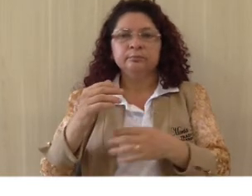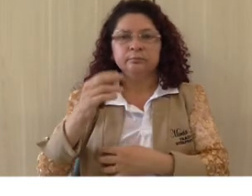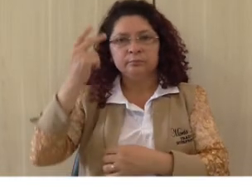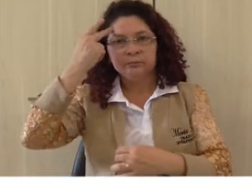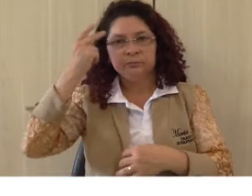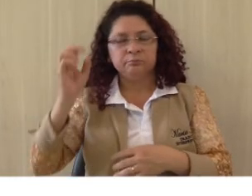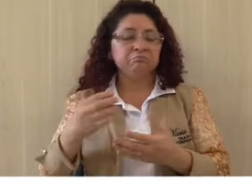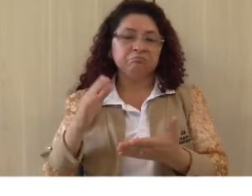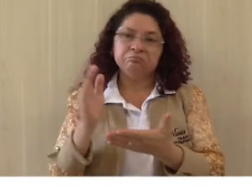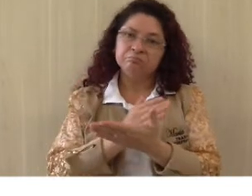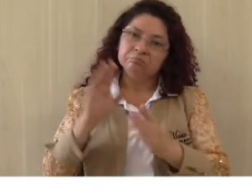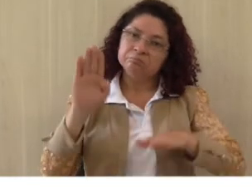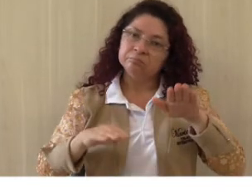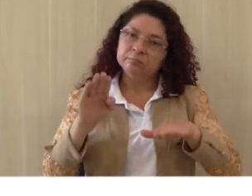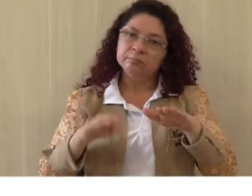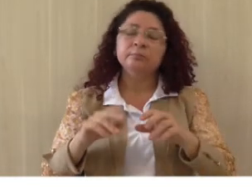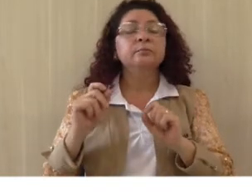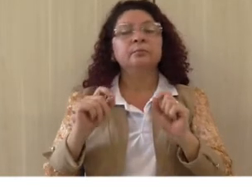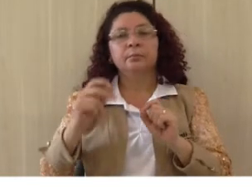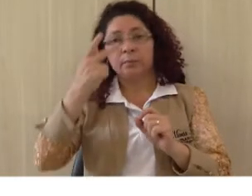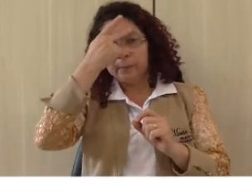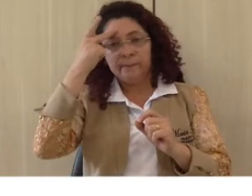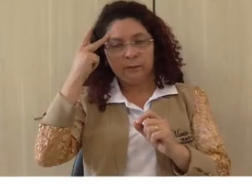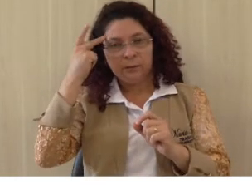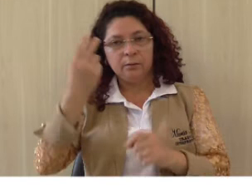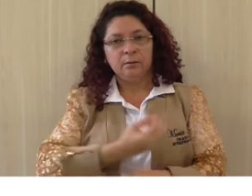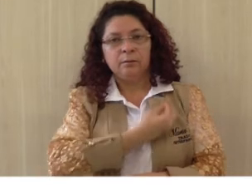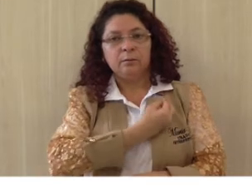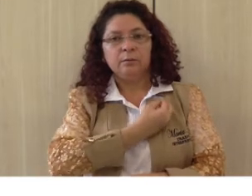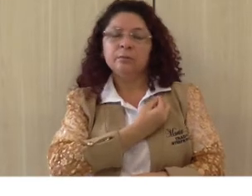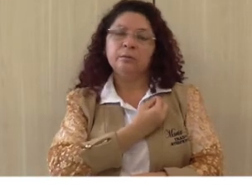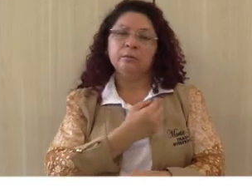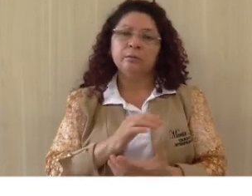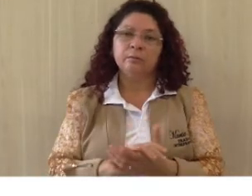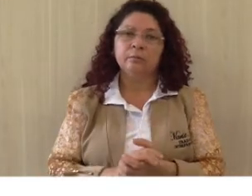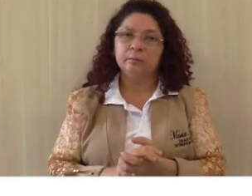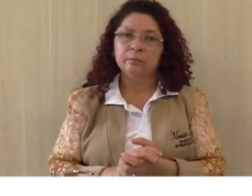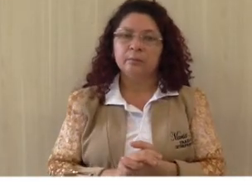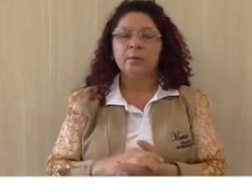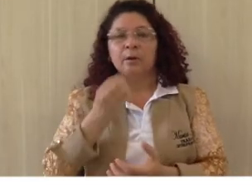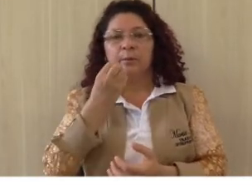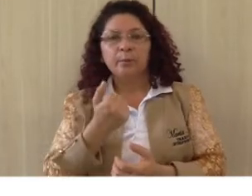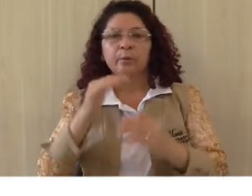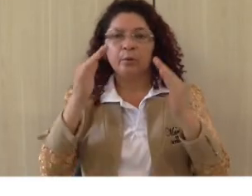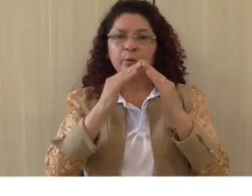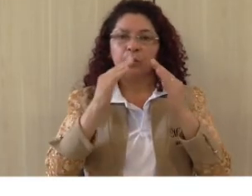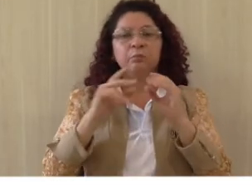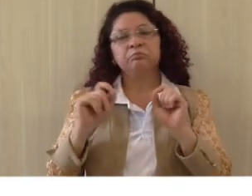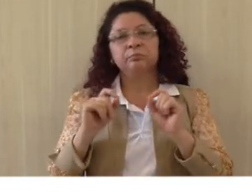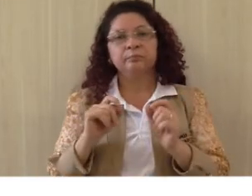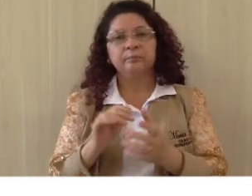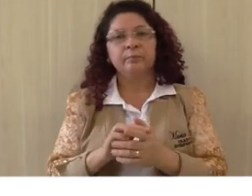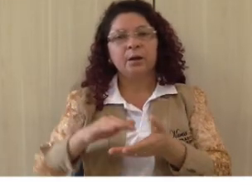ou eventual, inclusive aqueles provenientes de locação ou de arrendamento de bens móveis e imóveis.